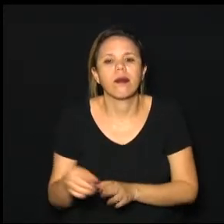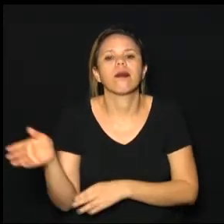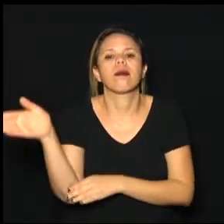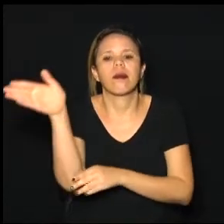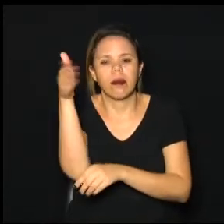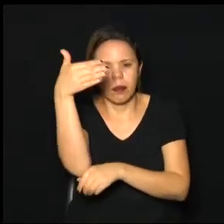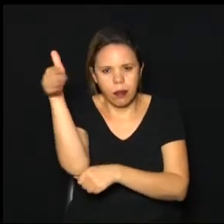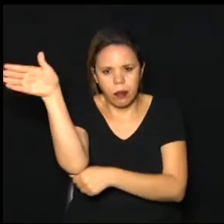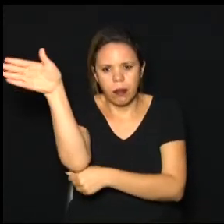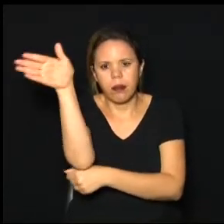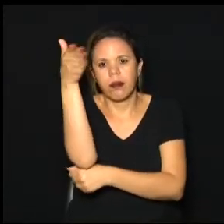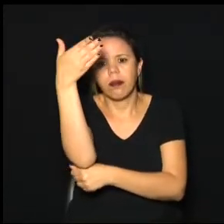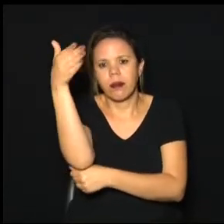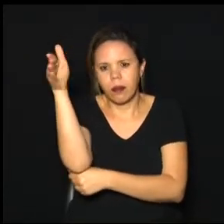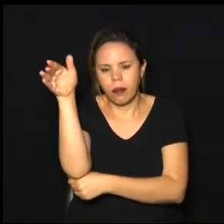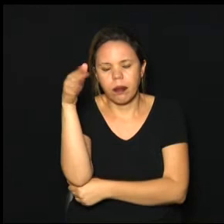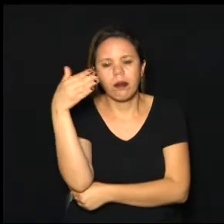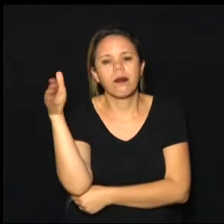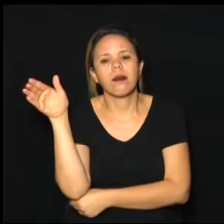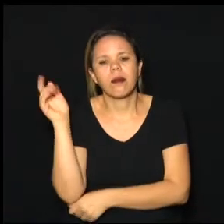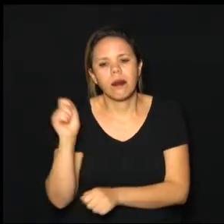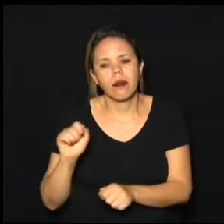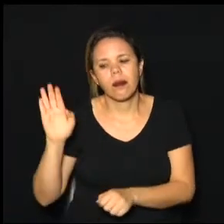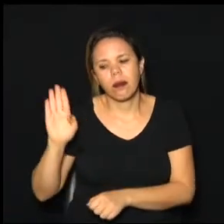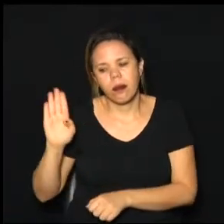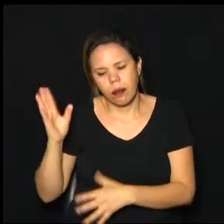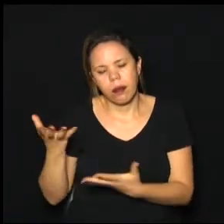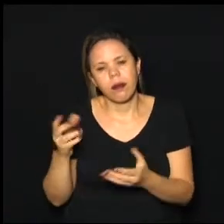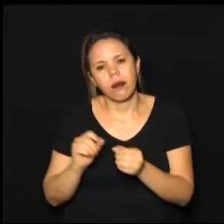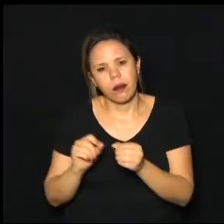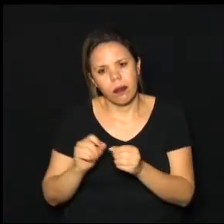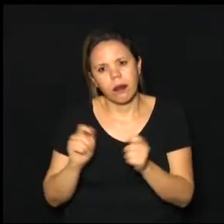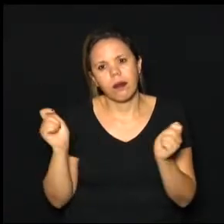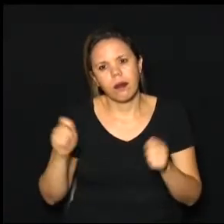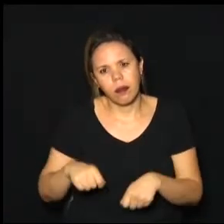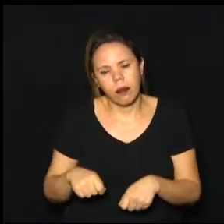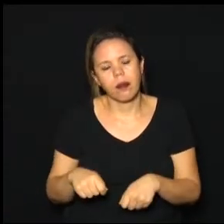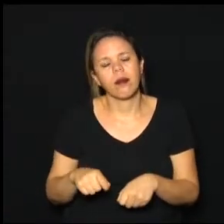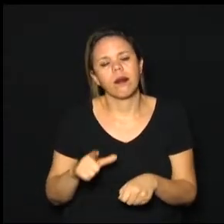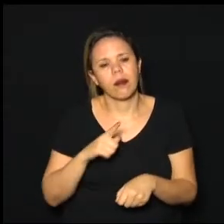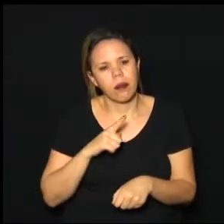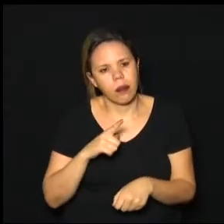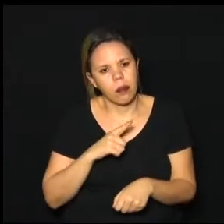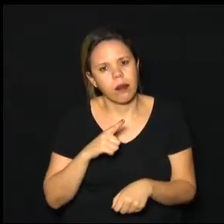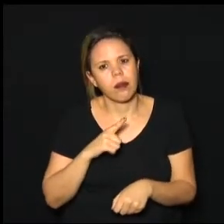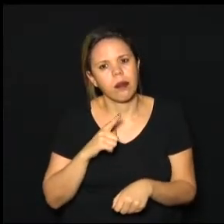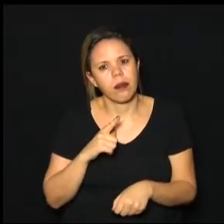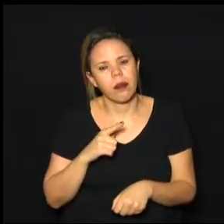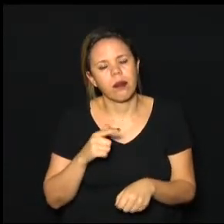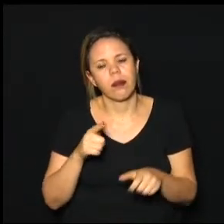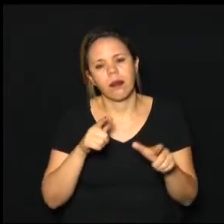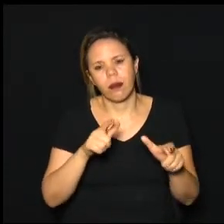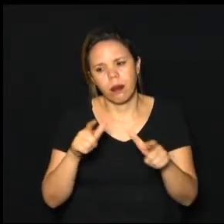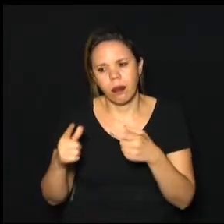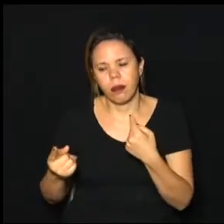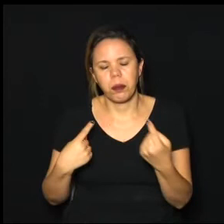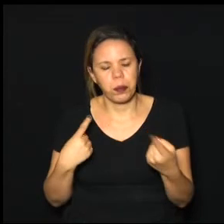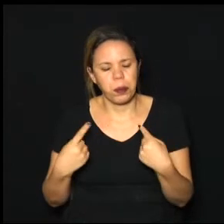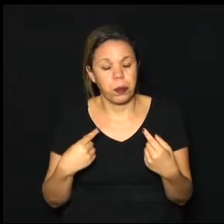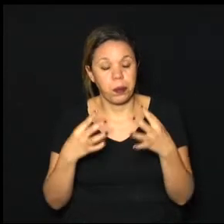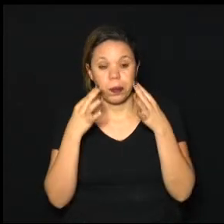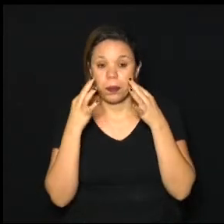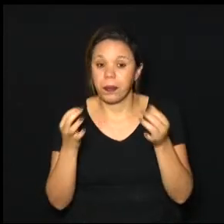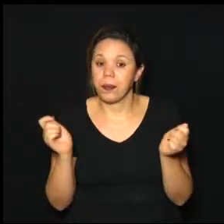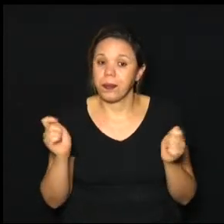bandeiras. Então, o candidato que quiser fazer bandeiras, ele pode dispor delas em via pública. Agora, atenção,